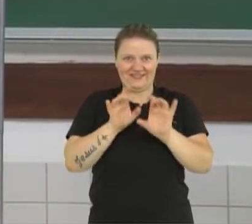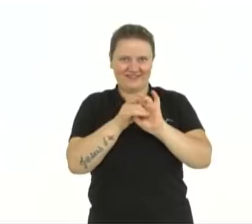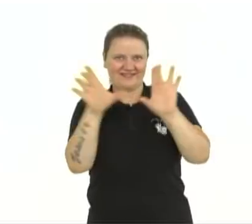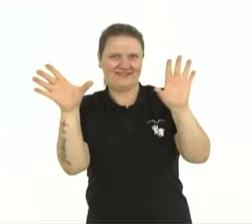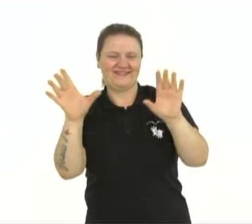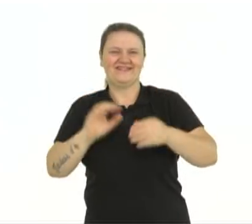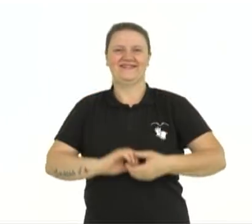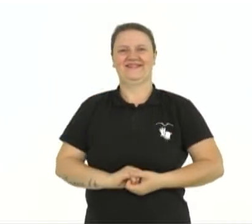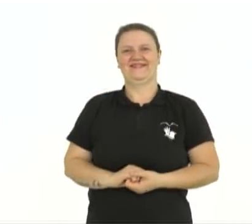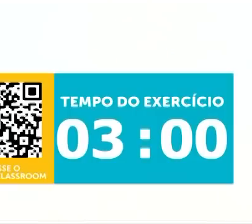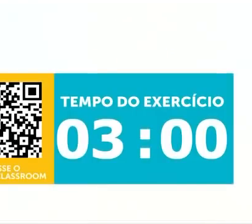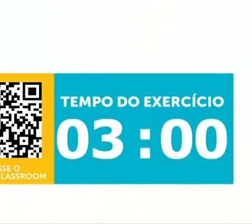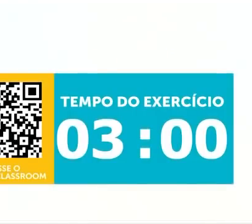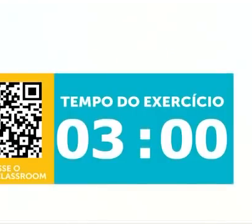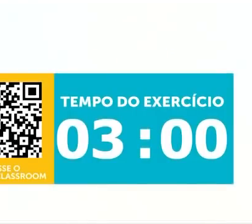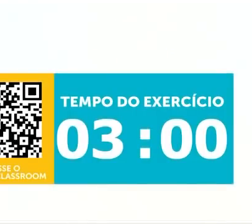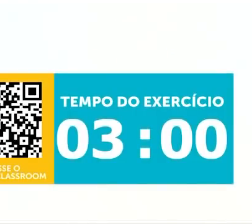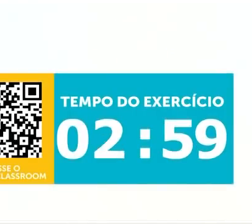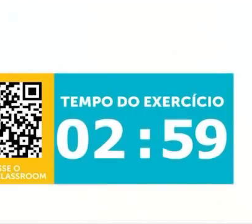responderem.